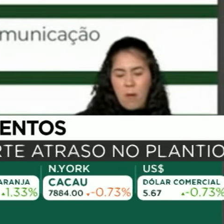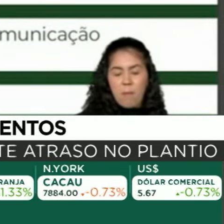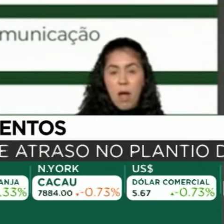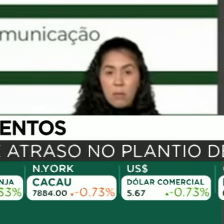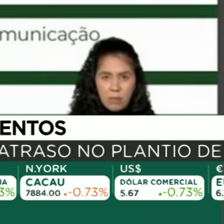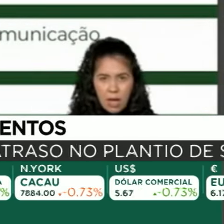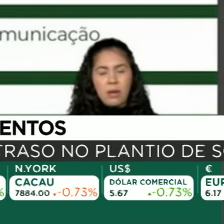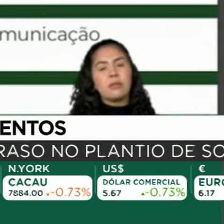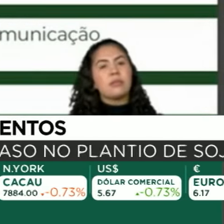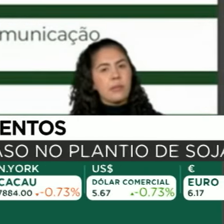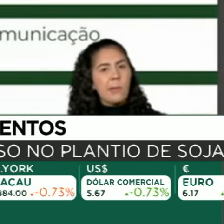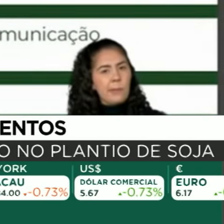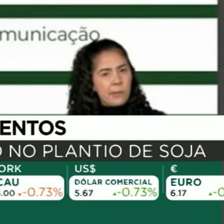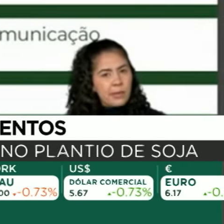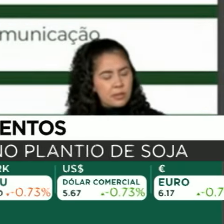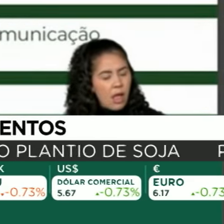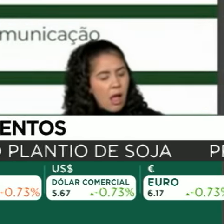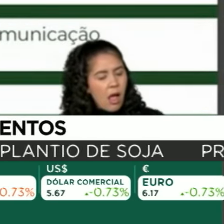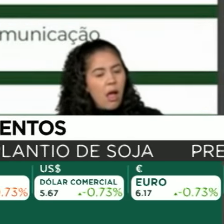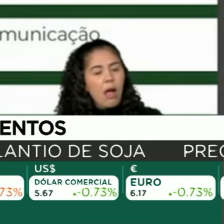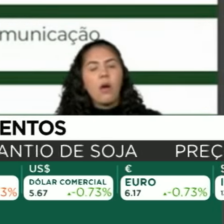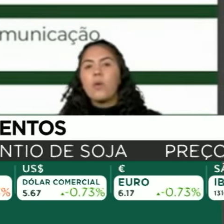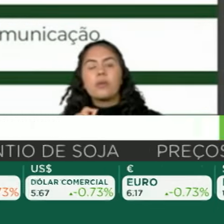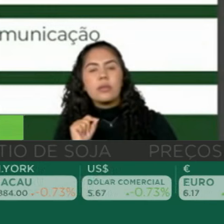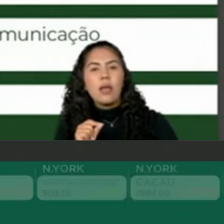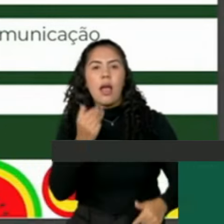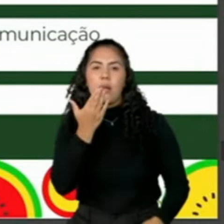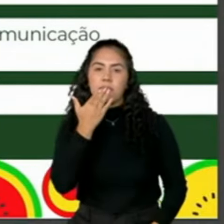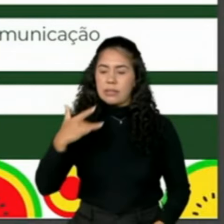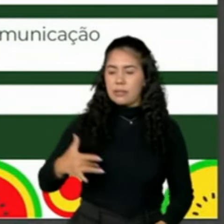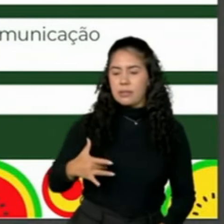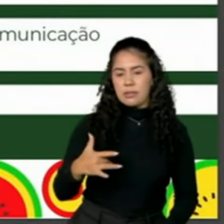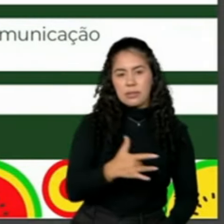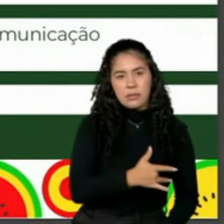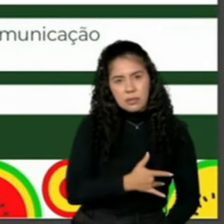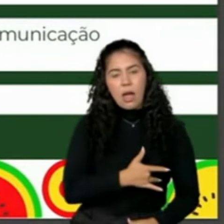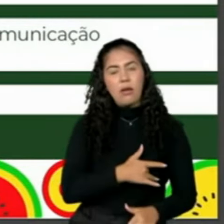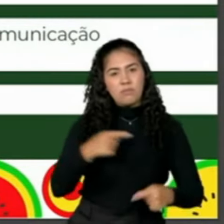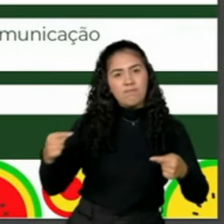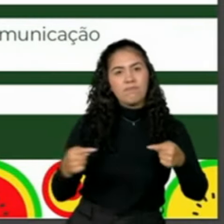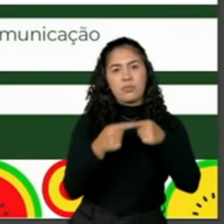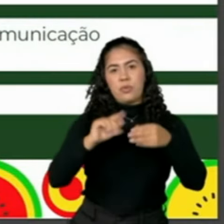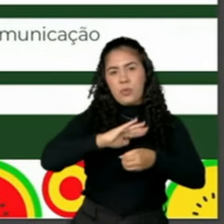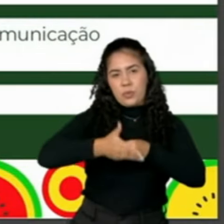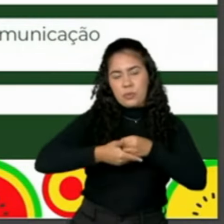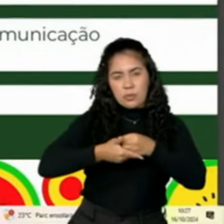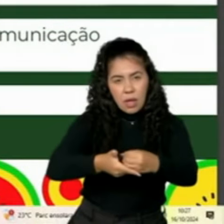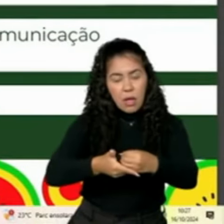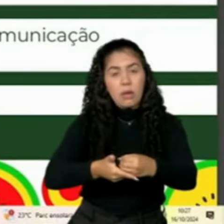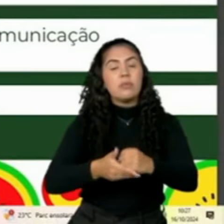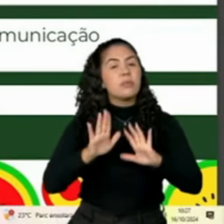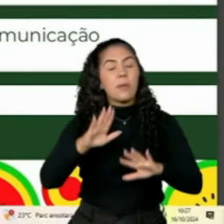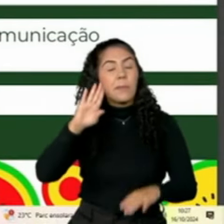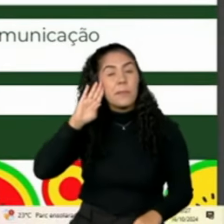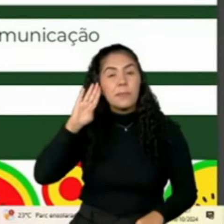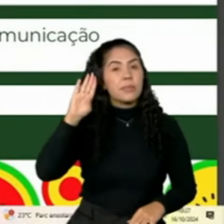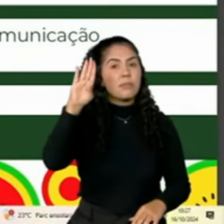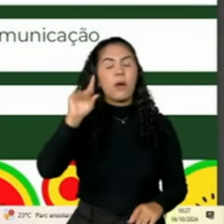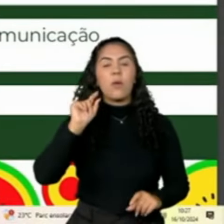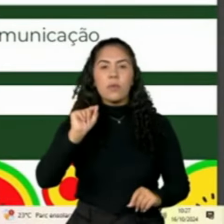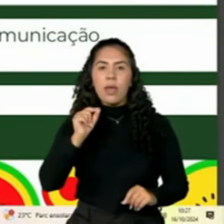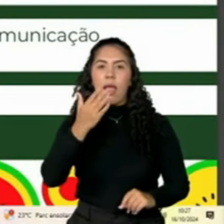iniciativas também está a produção de alimentos saudáveis em sistemas sustentáveis, observando principalmente